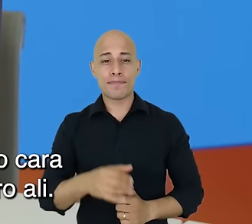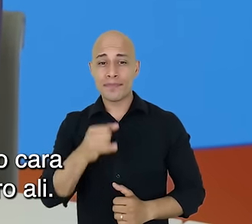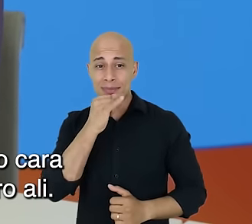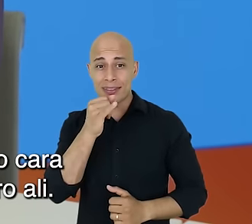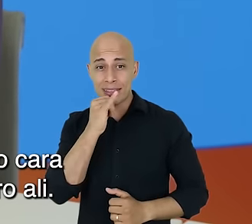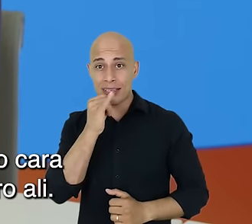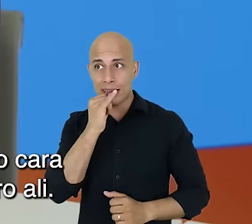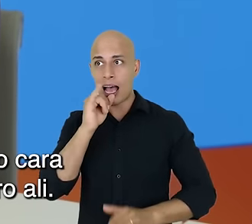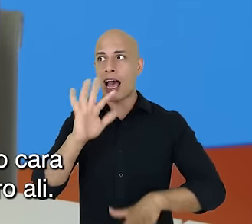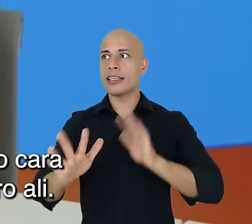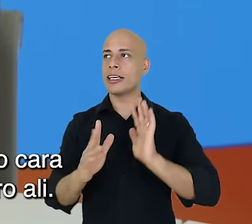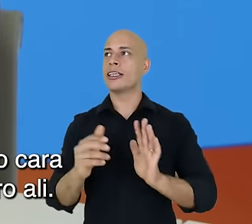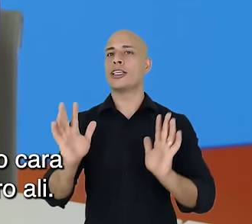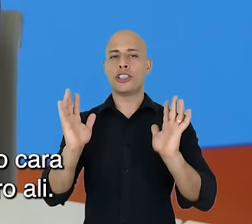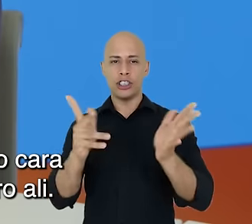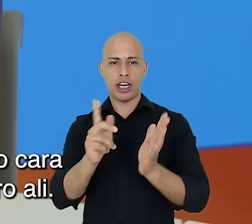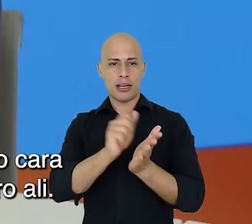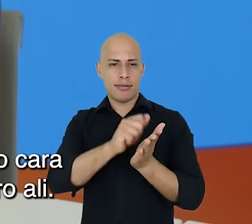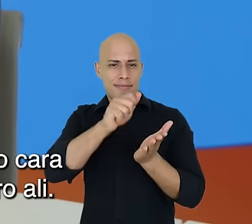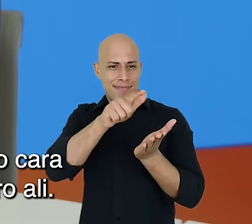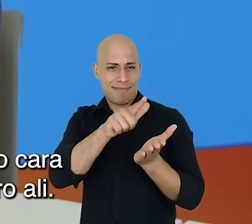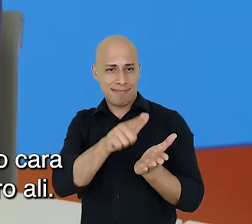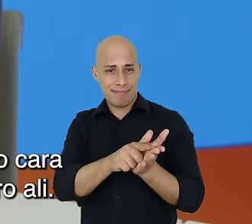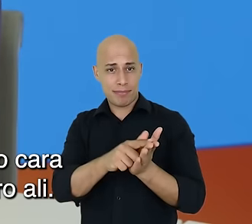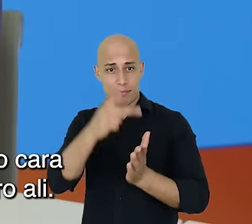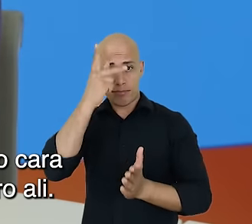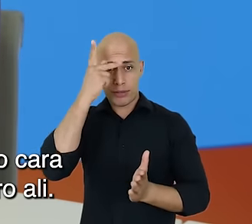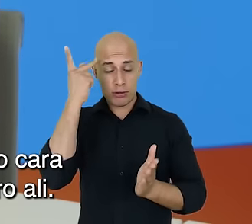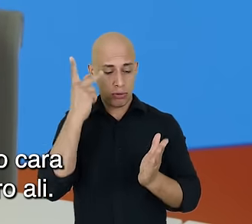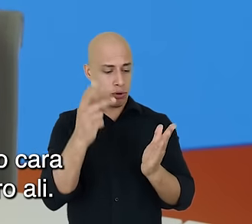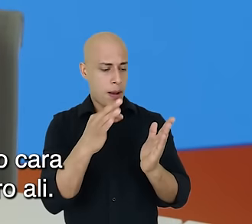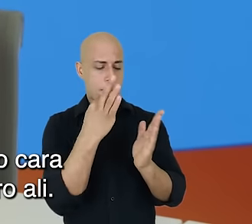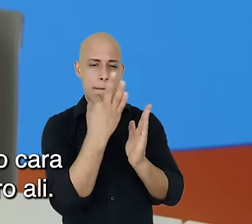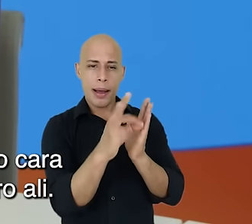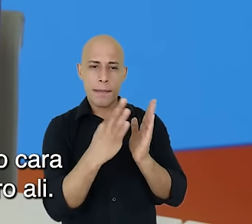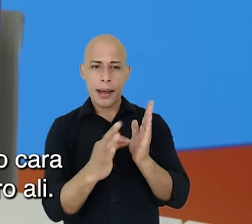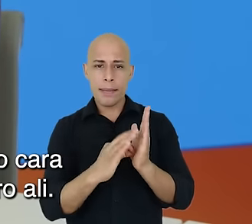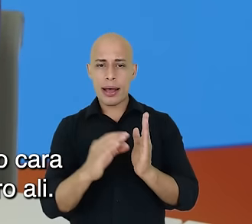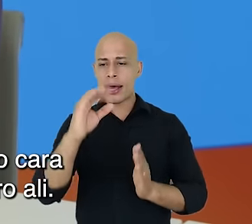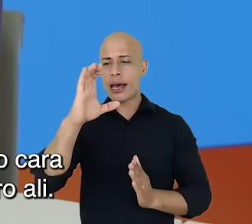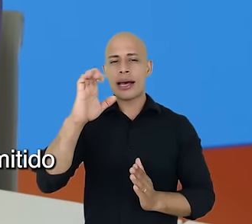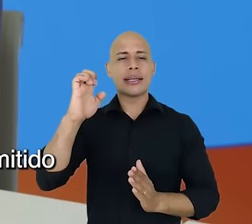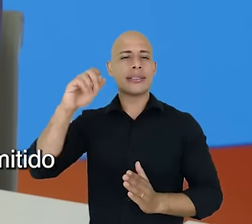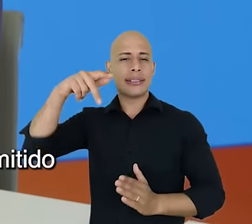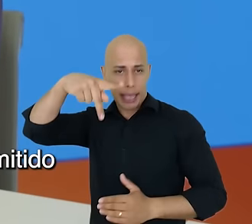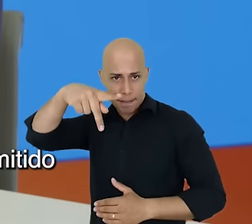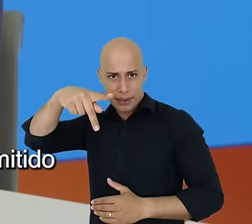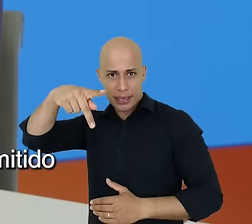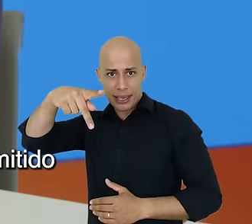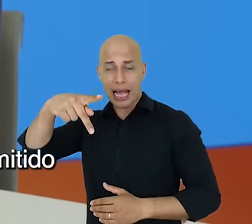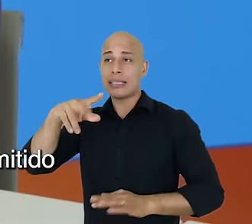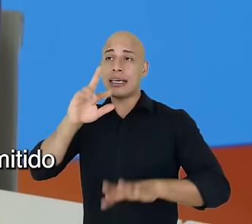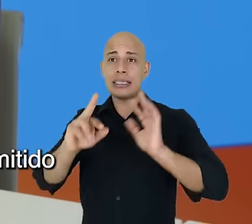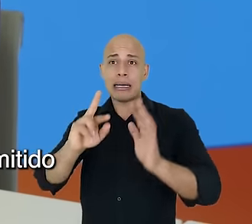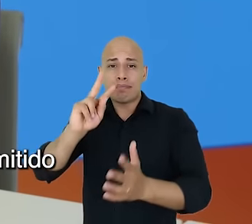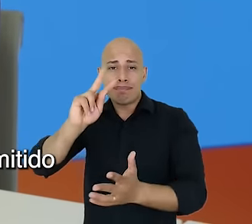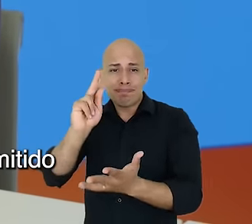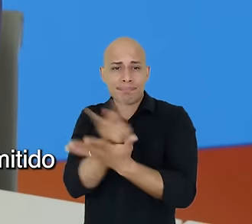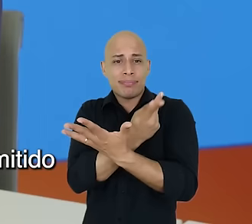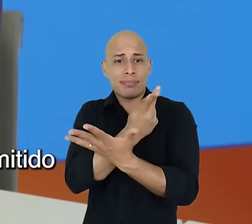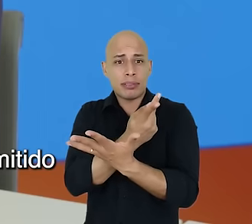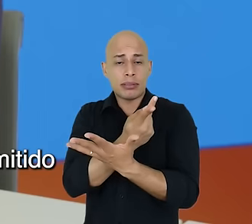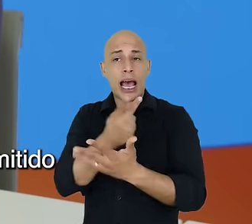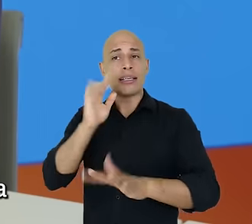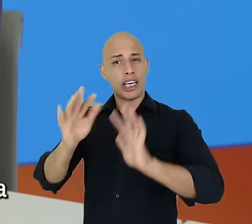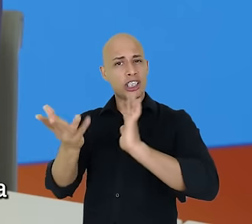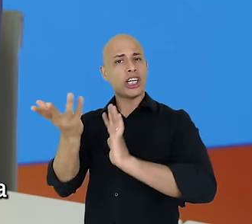Marca um que tá comigo sempre Eh o cara faz um preenchimento o CP dá um erro ali então mesmo que a pessoa já tenha emitido uma